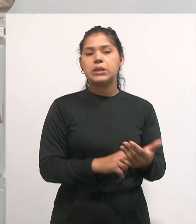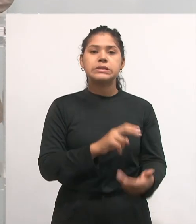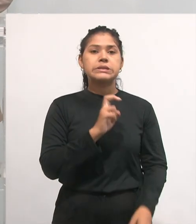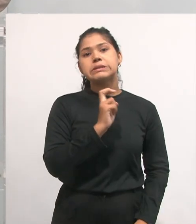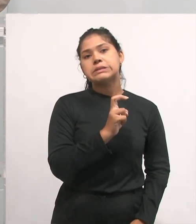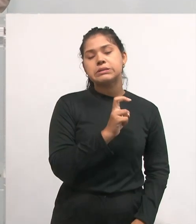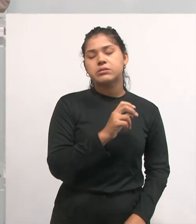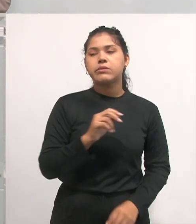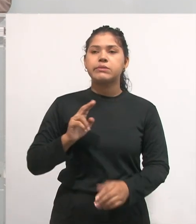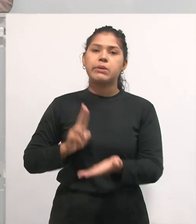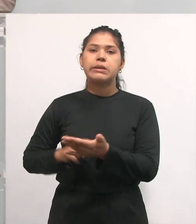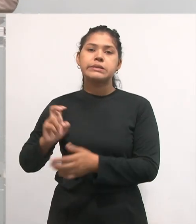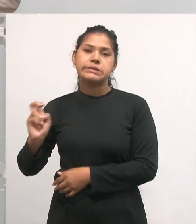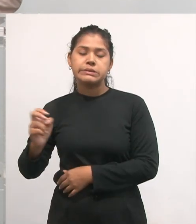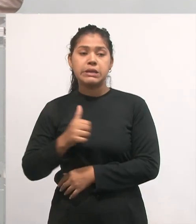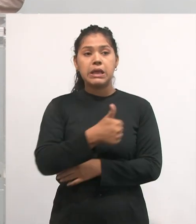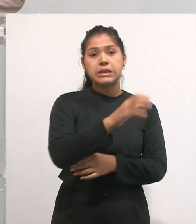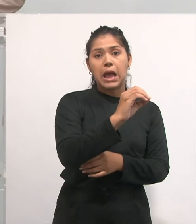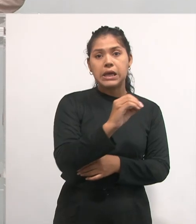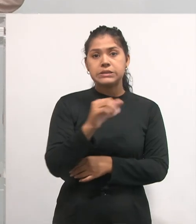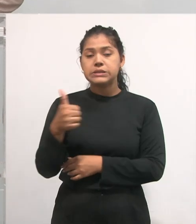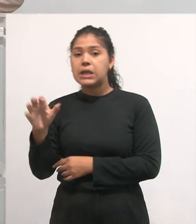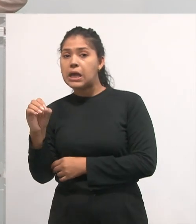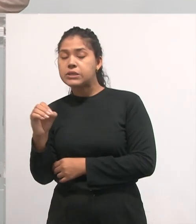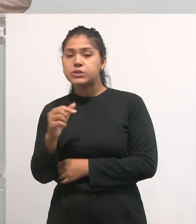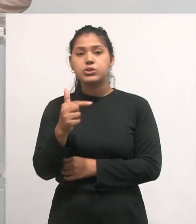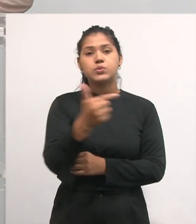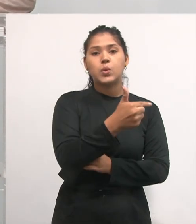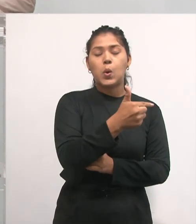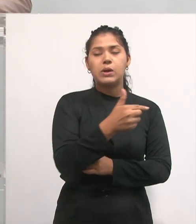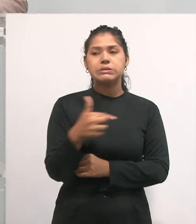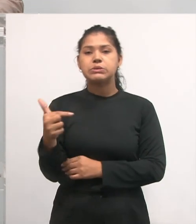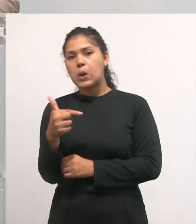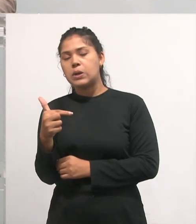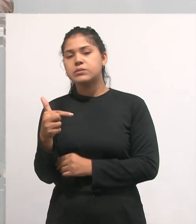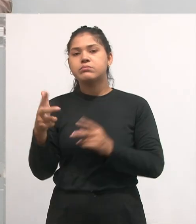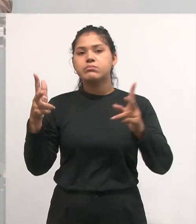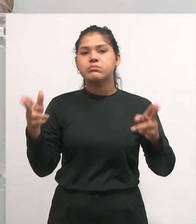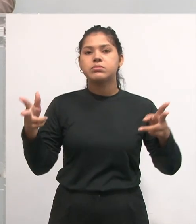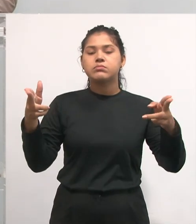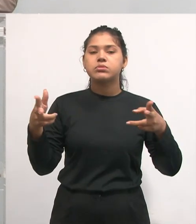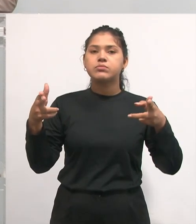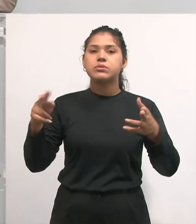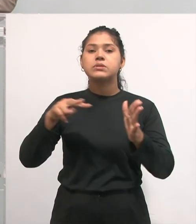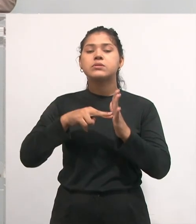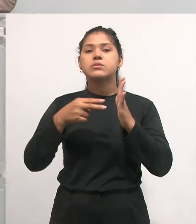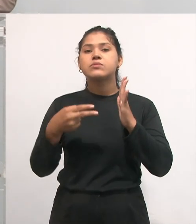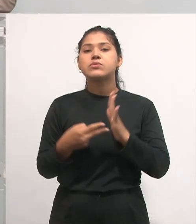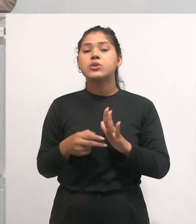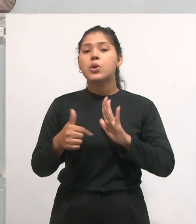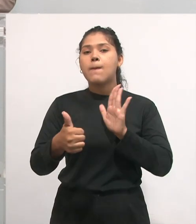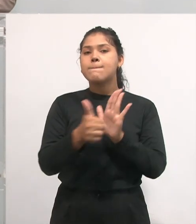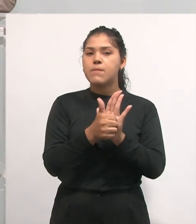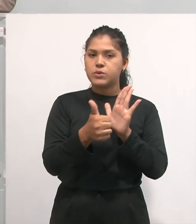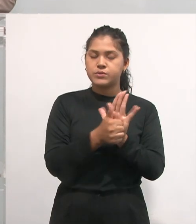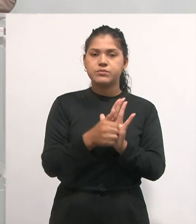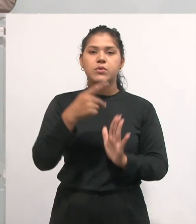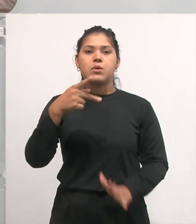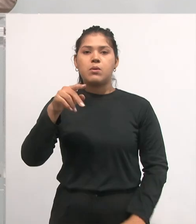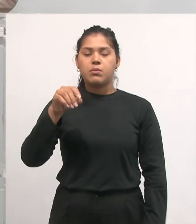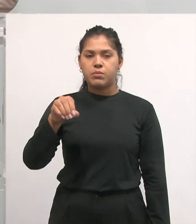matemática, ele tiraria 7 em estatística. Se ele tirasse 2 em matemática, ele tiraria 2 em estatística. Correlação positiva,